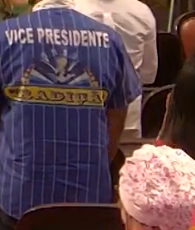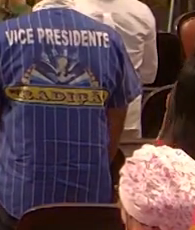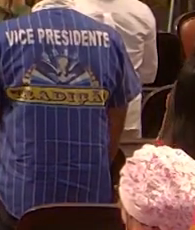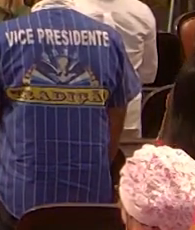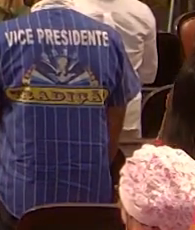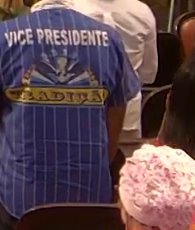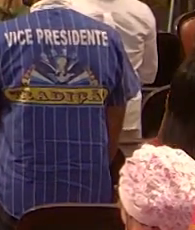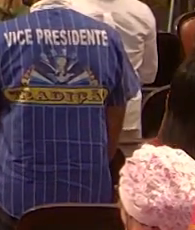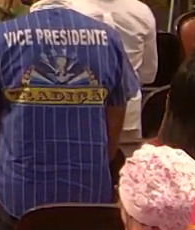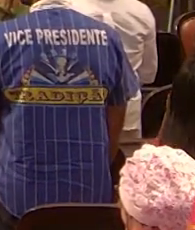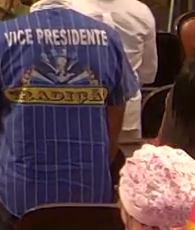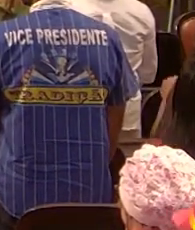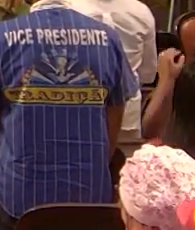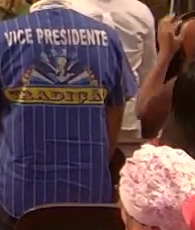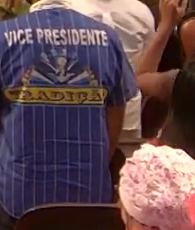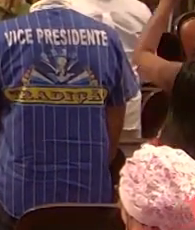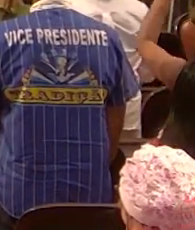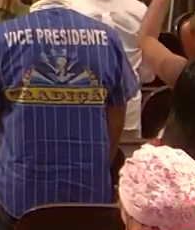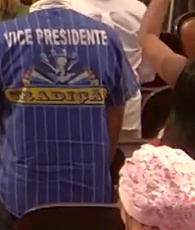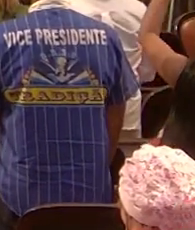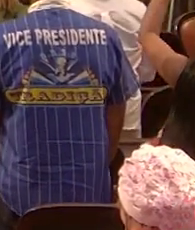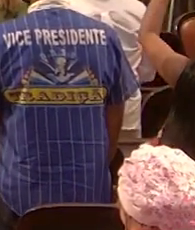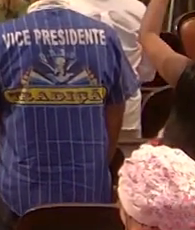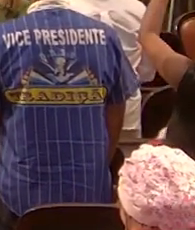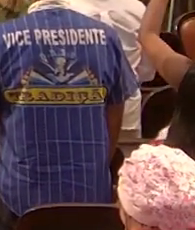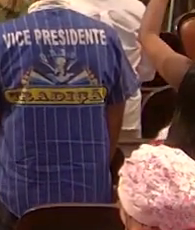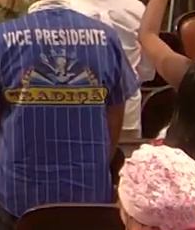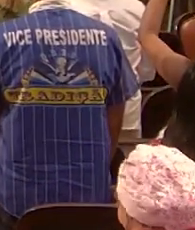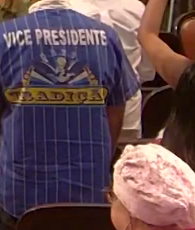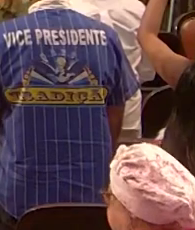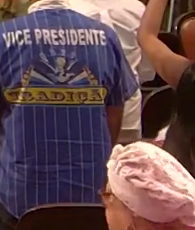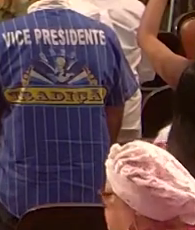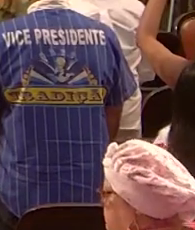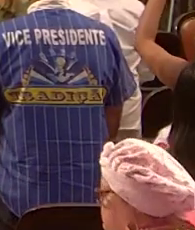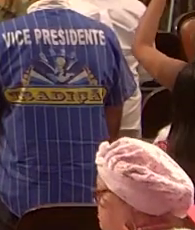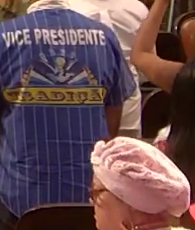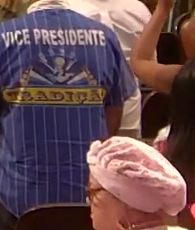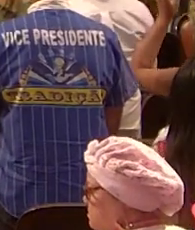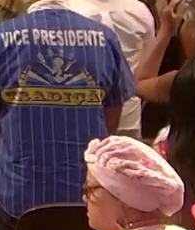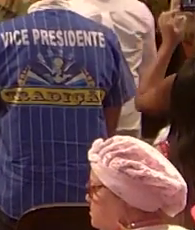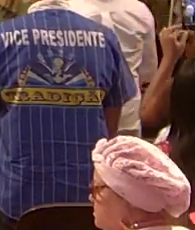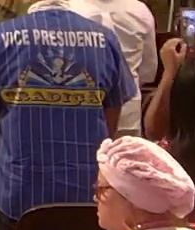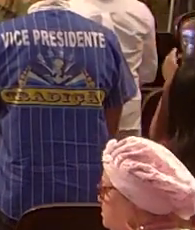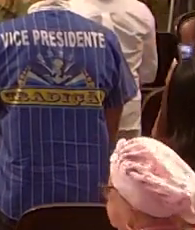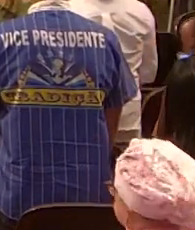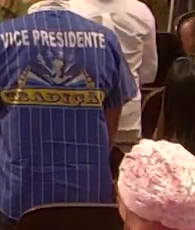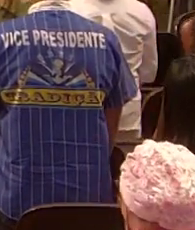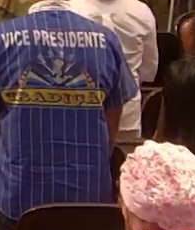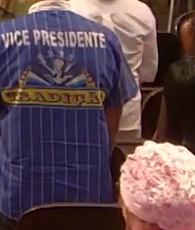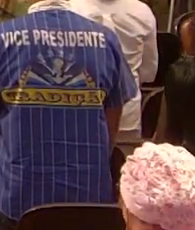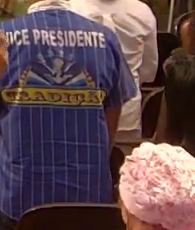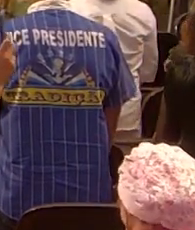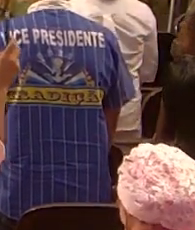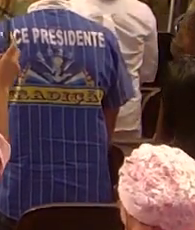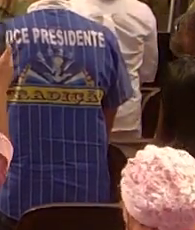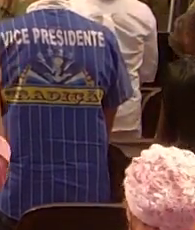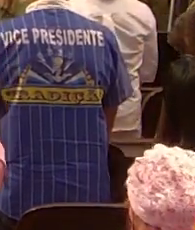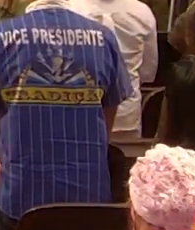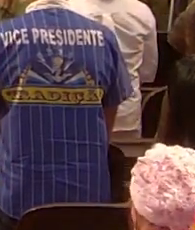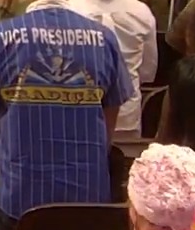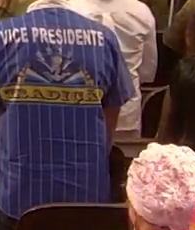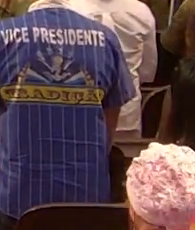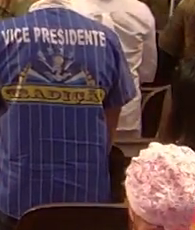O Brasil em forma de aquarela, passeando pelas cercanias amazonas. Hoje